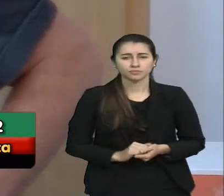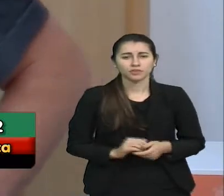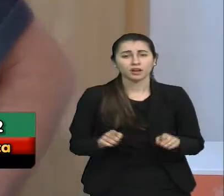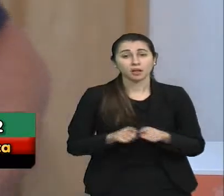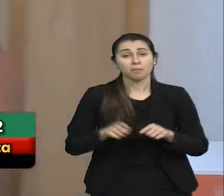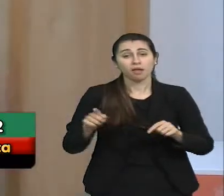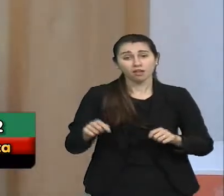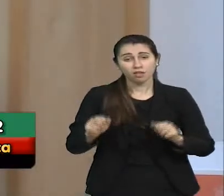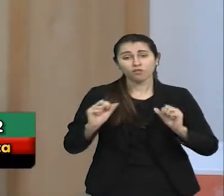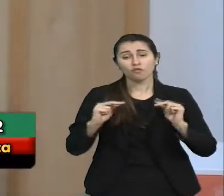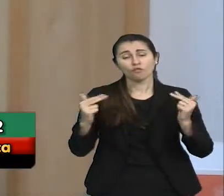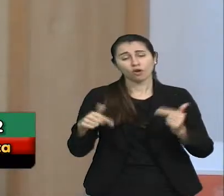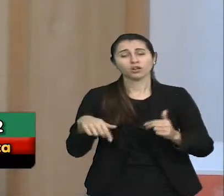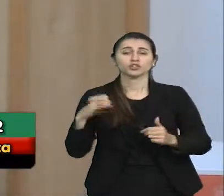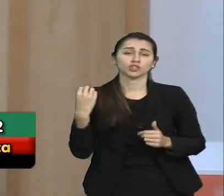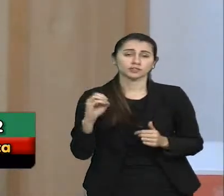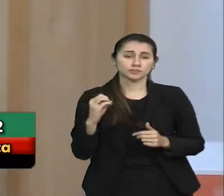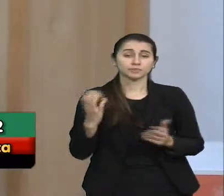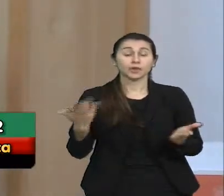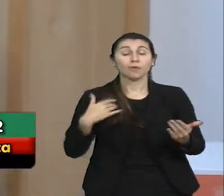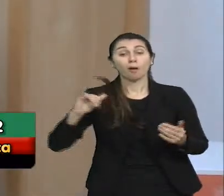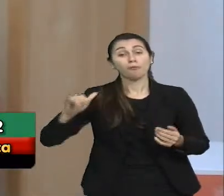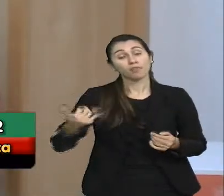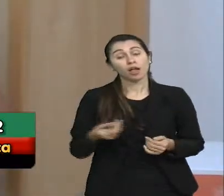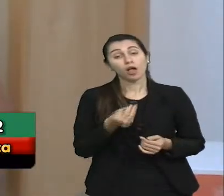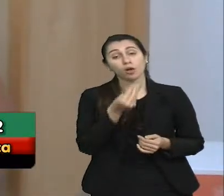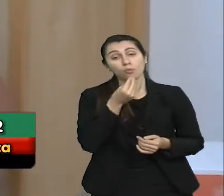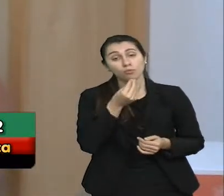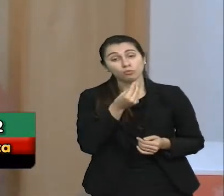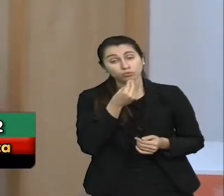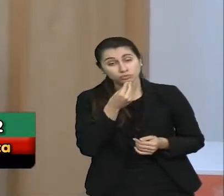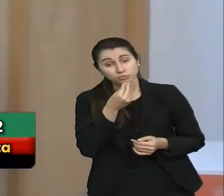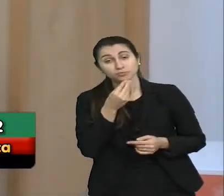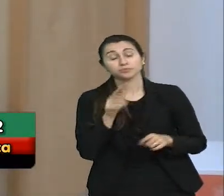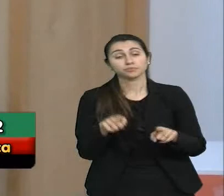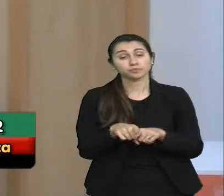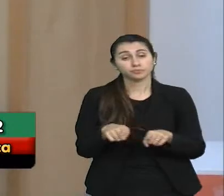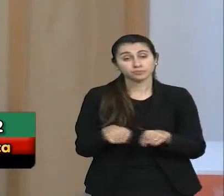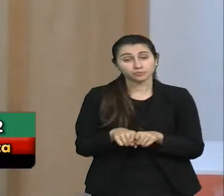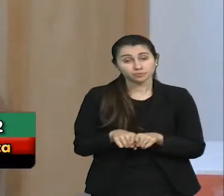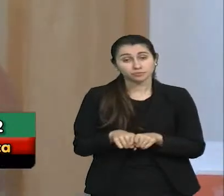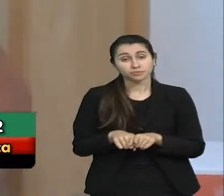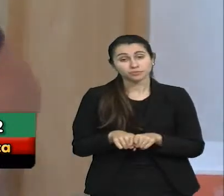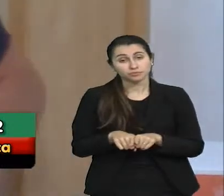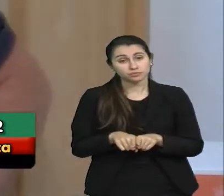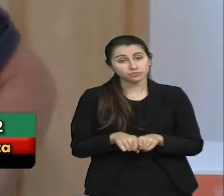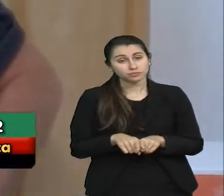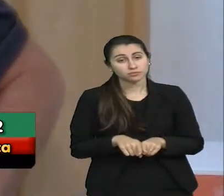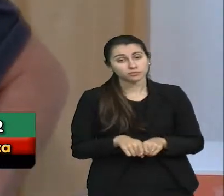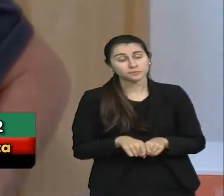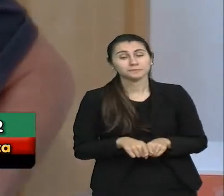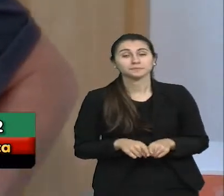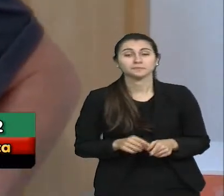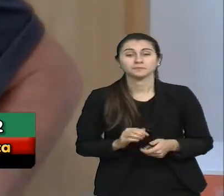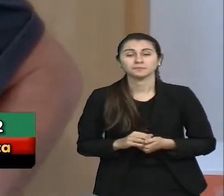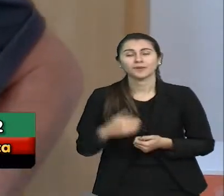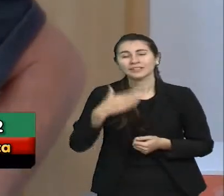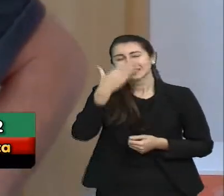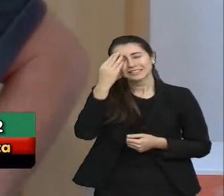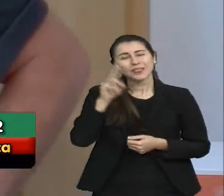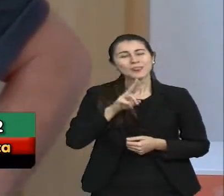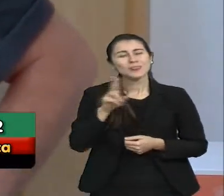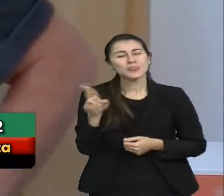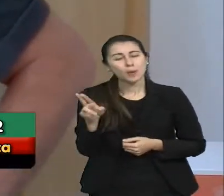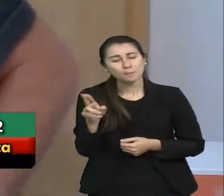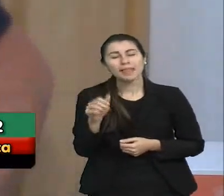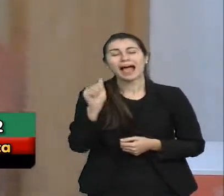Osasco. E, aproveitando a oportunidade, pela praticidade, e como foi perguntado para a esposa do Moncler, esqueci o nome dela, me